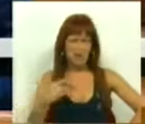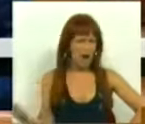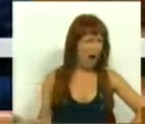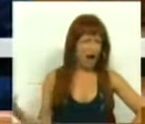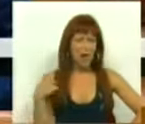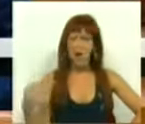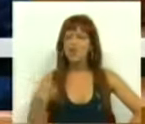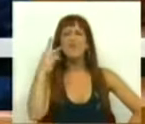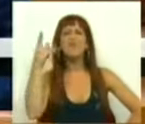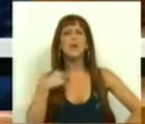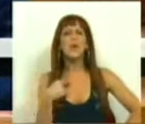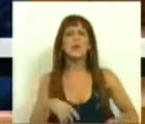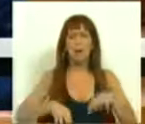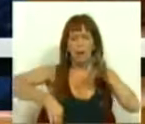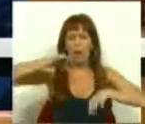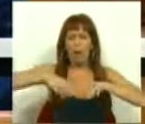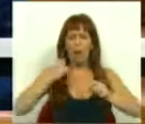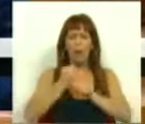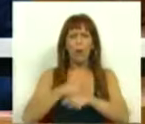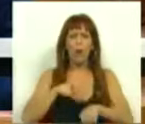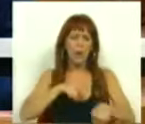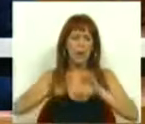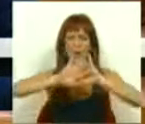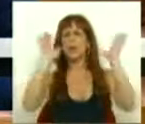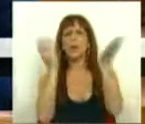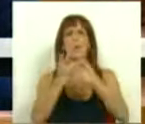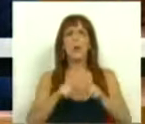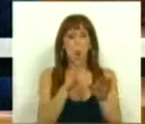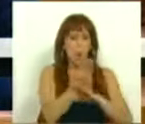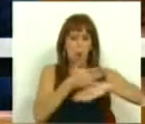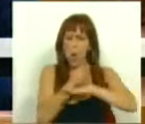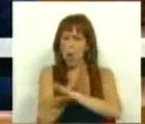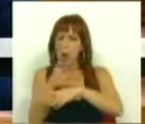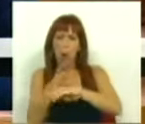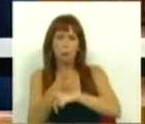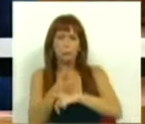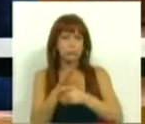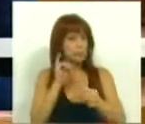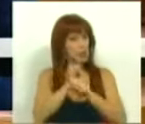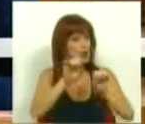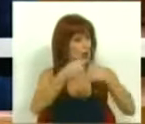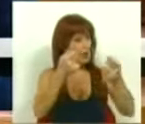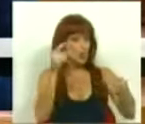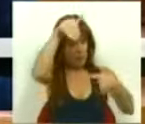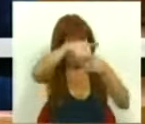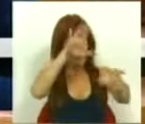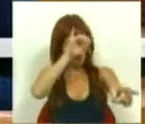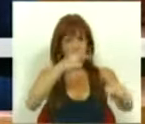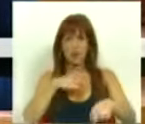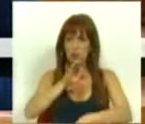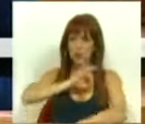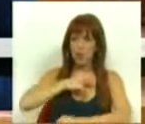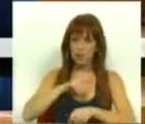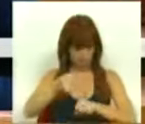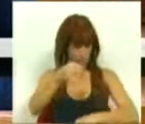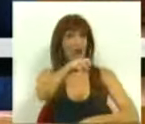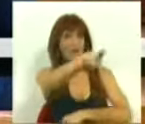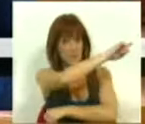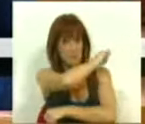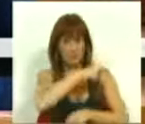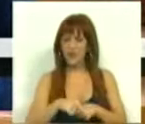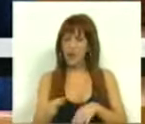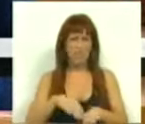PSD, temos uma visão manicaísta do desempenho político geral ou setorial dos outros partidos quando governam. Os senhores, o Partido